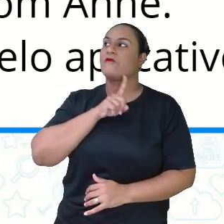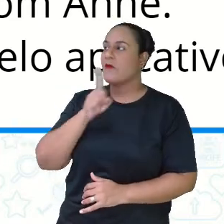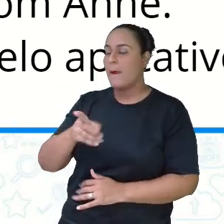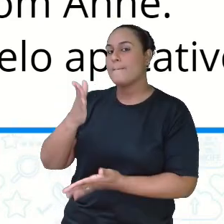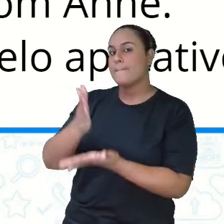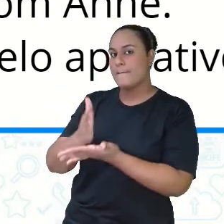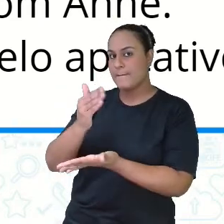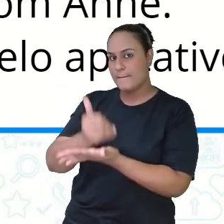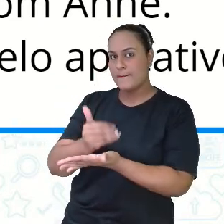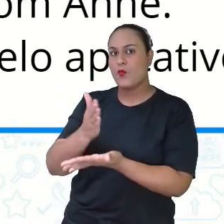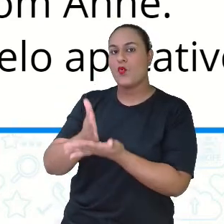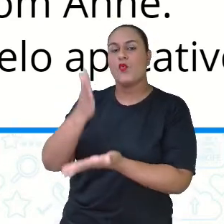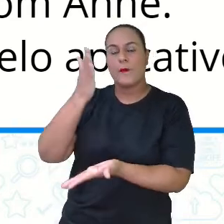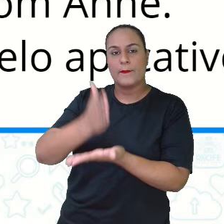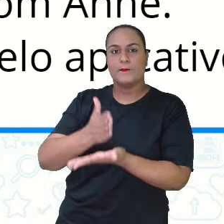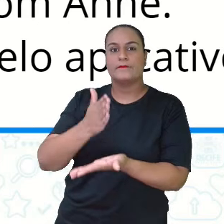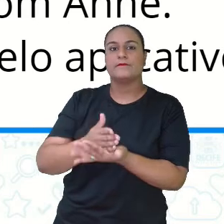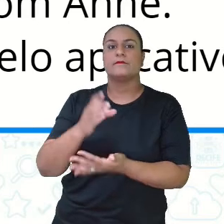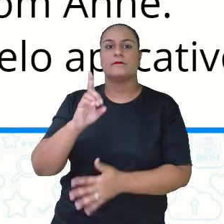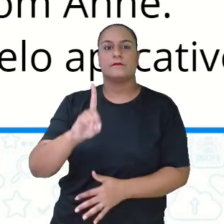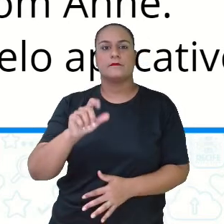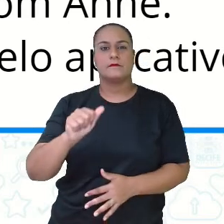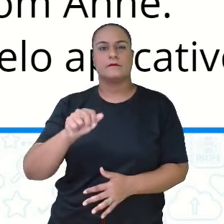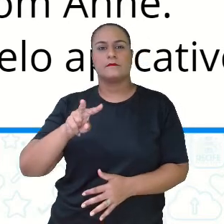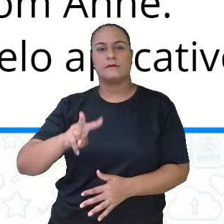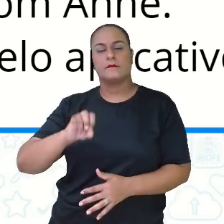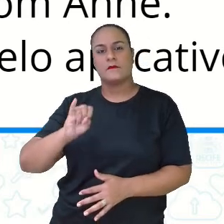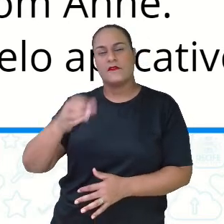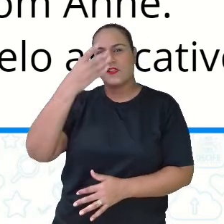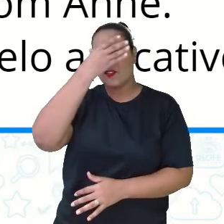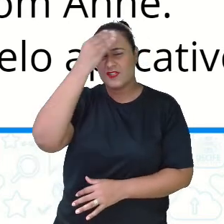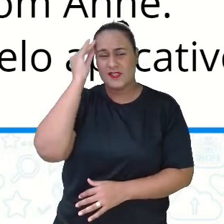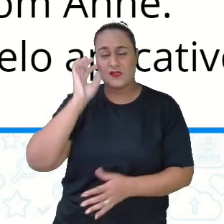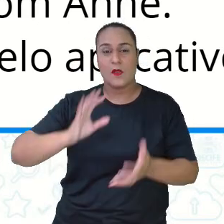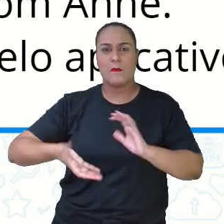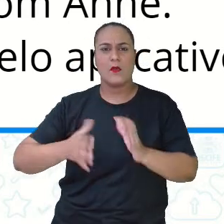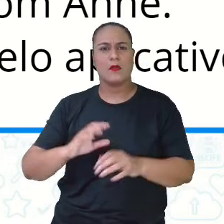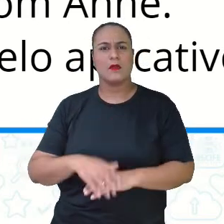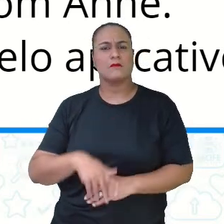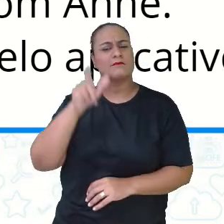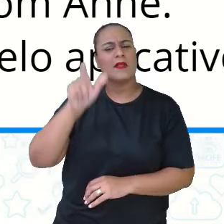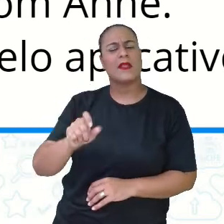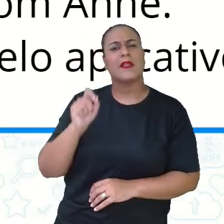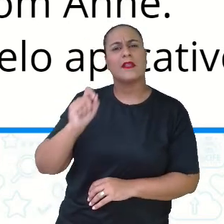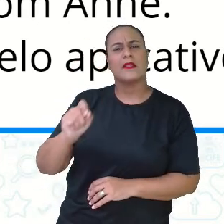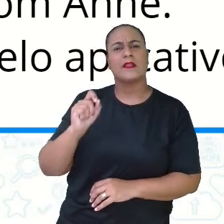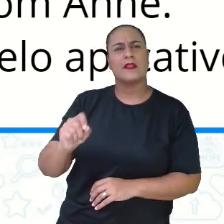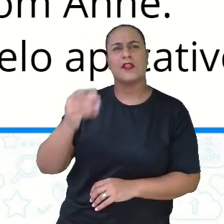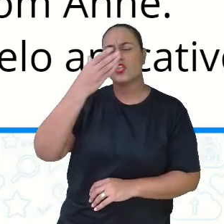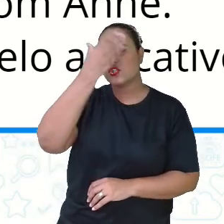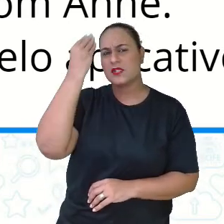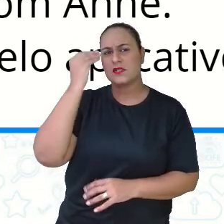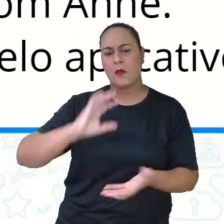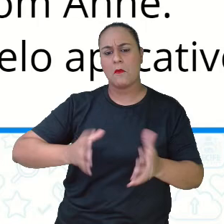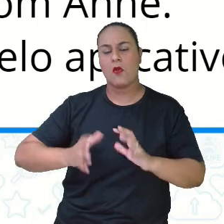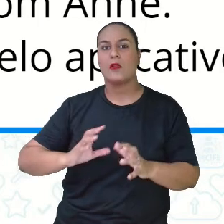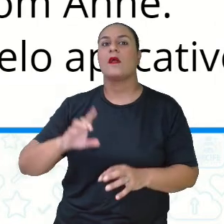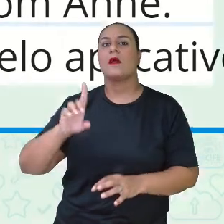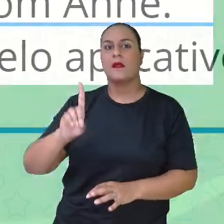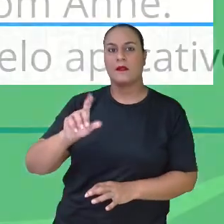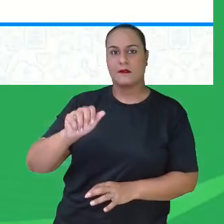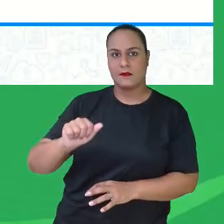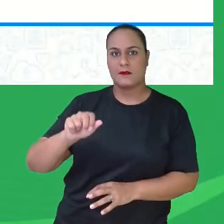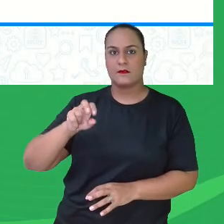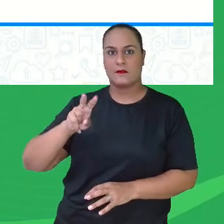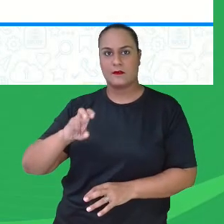bolo. Davi esqueceu a bola no campinho. Quem esqueceu a bola foi ele. Ele quem? Davi.